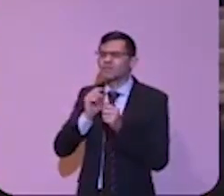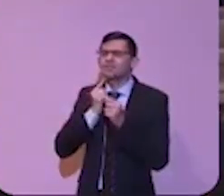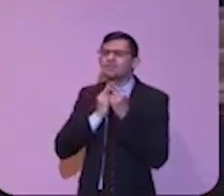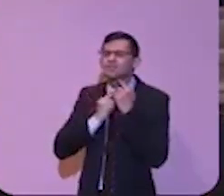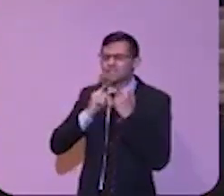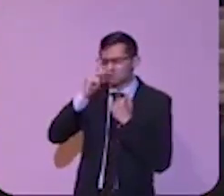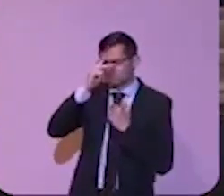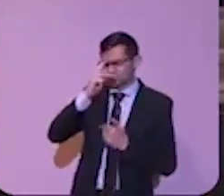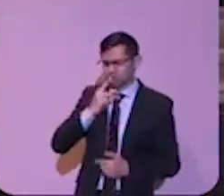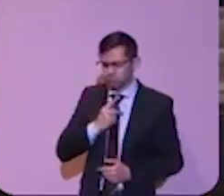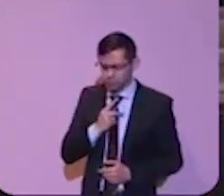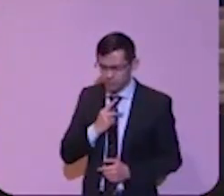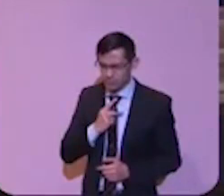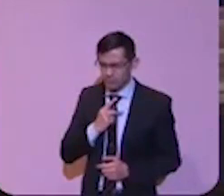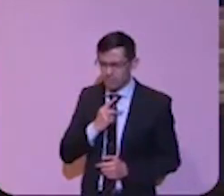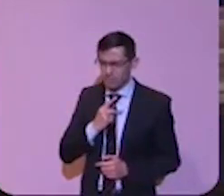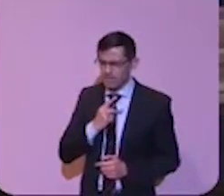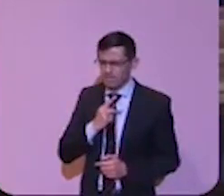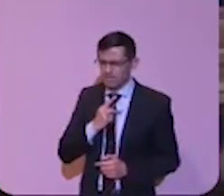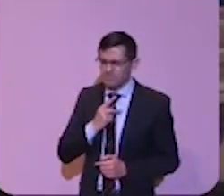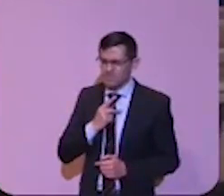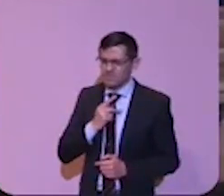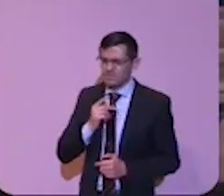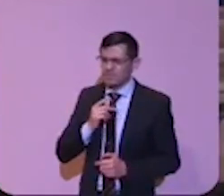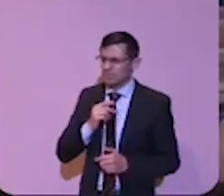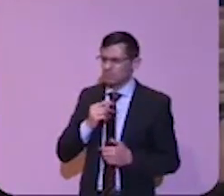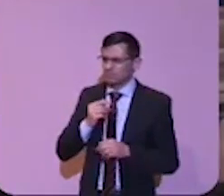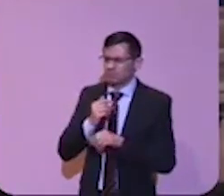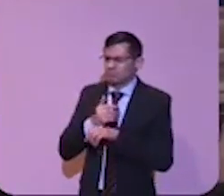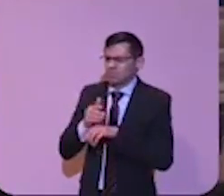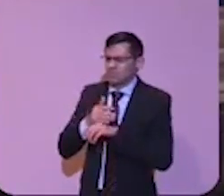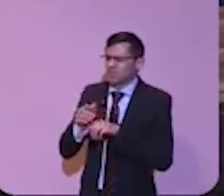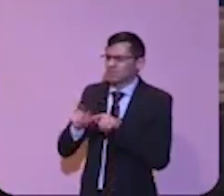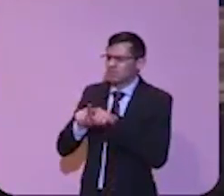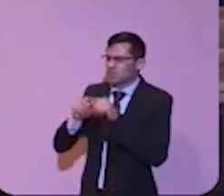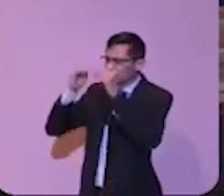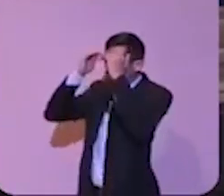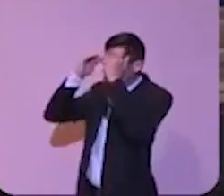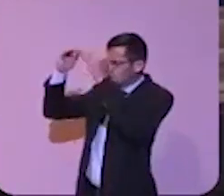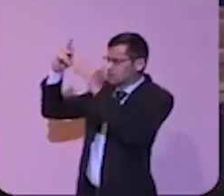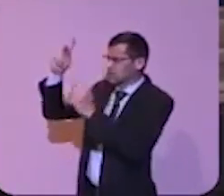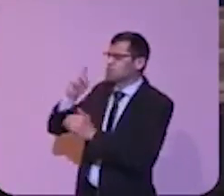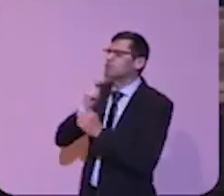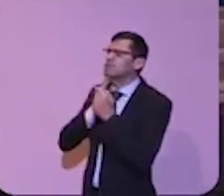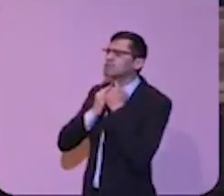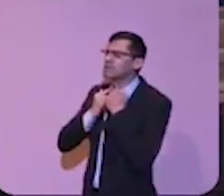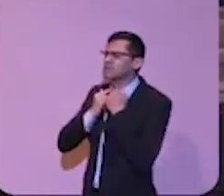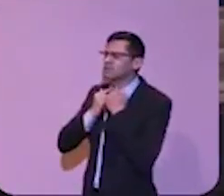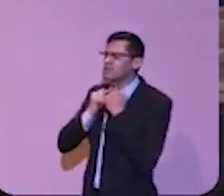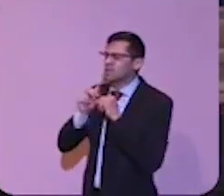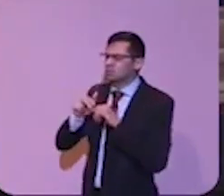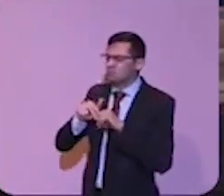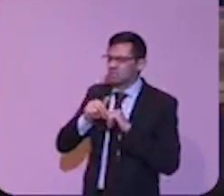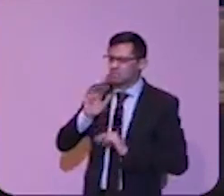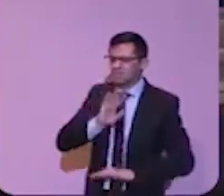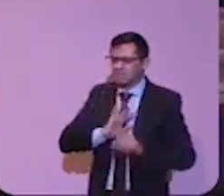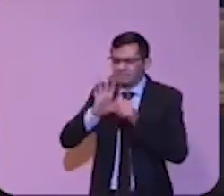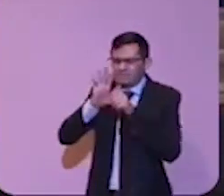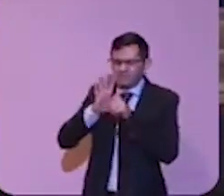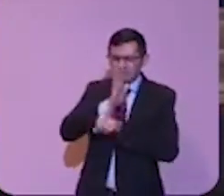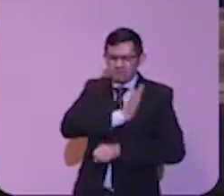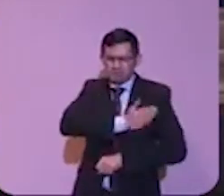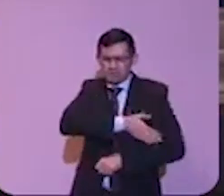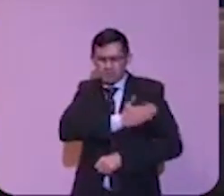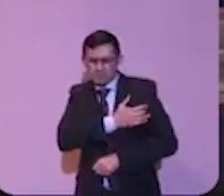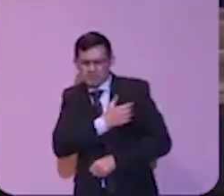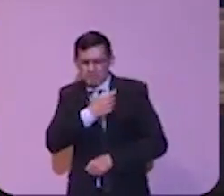nossa vontade e não estamos vivendo a vontade de Deus. Por isso, enchemos o nosso coração,